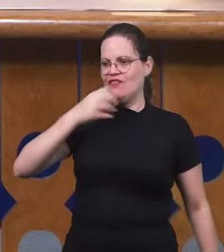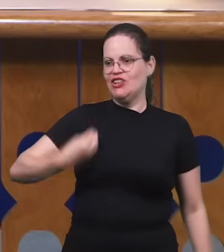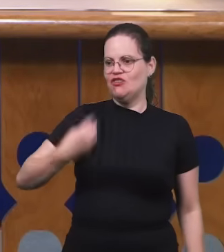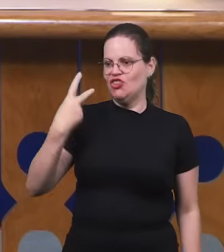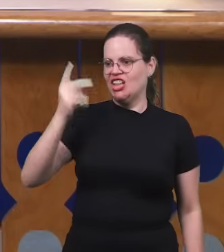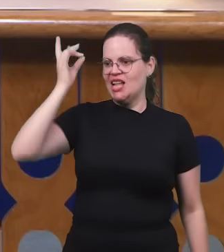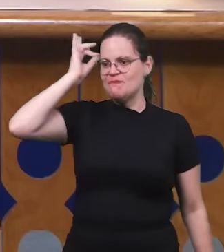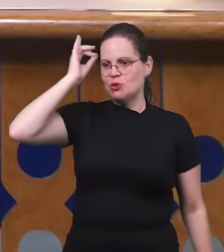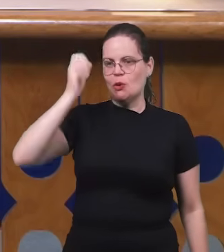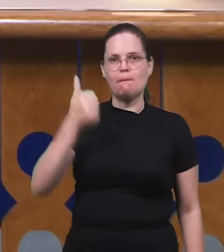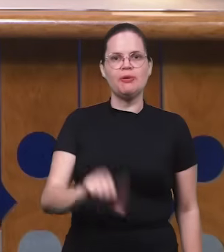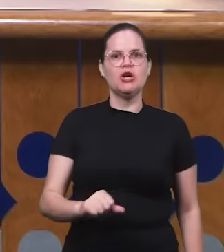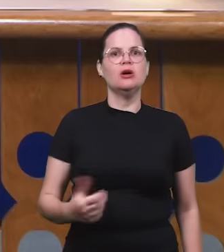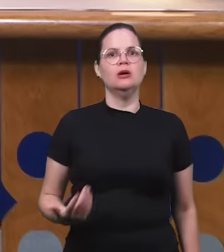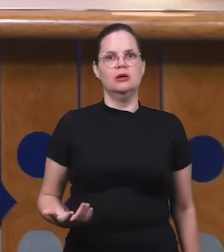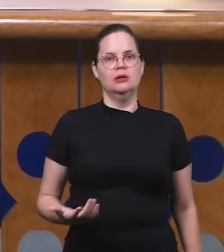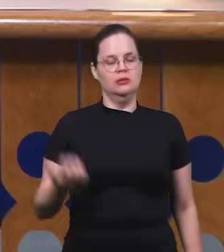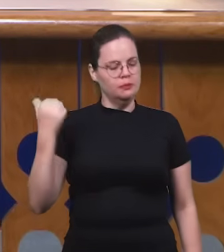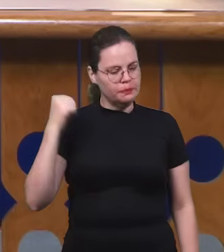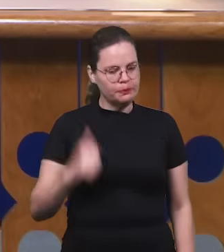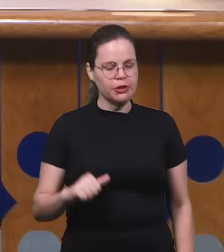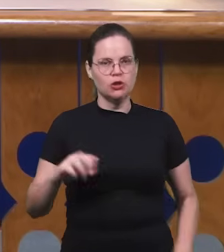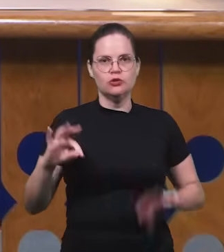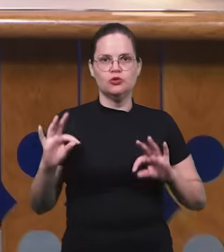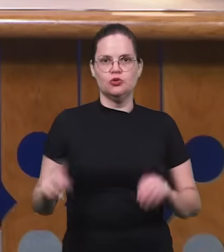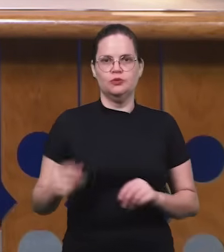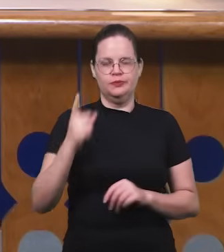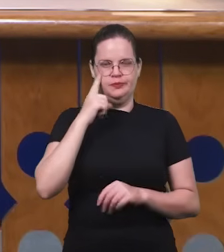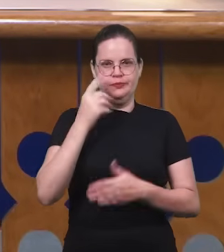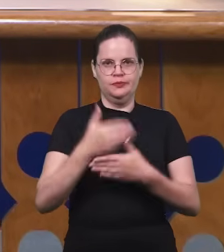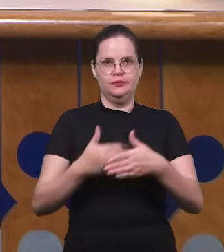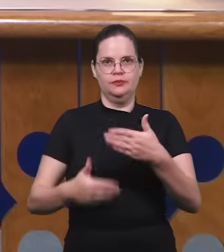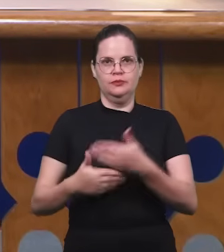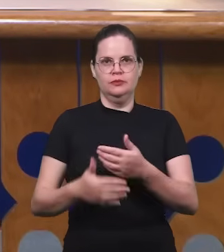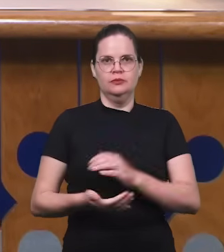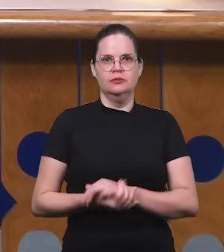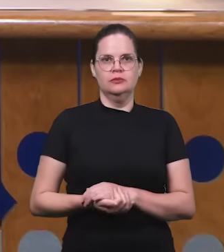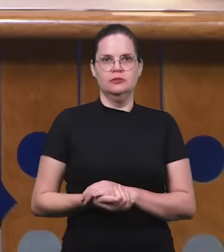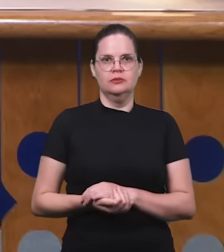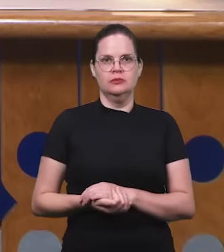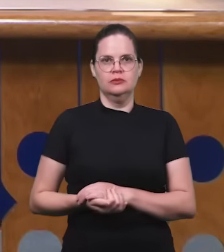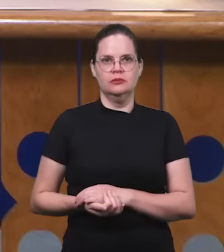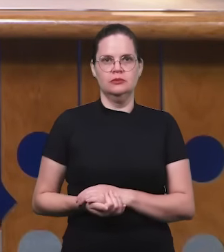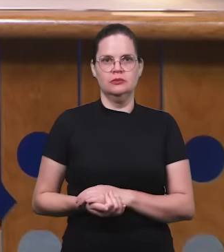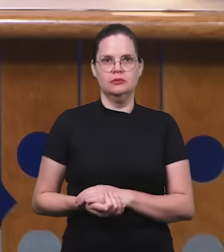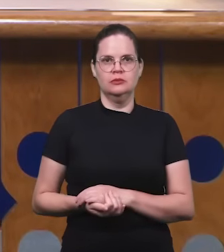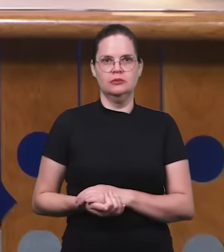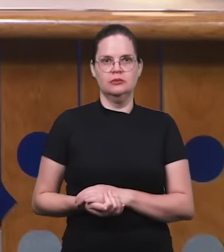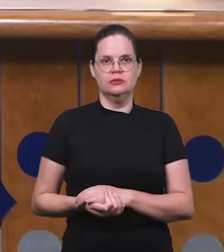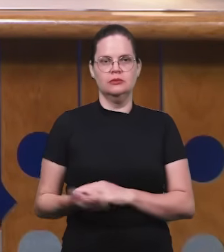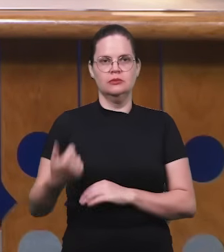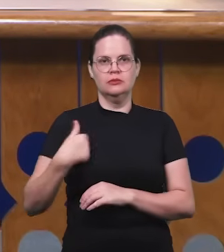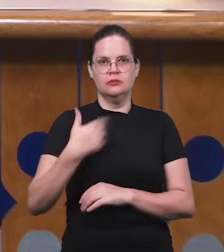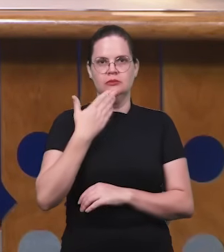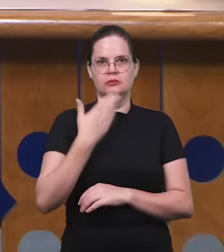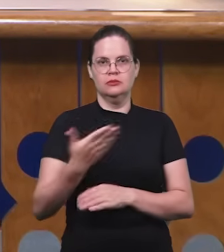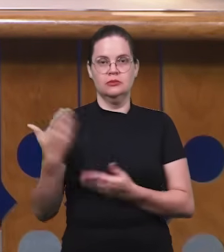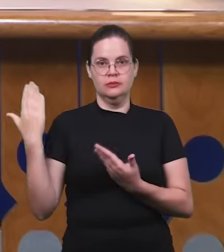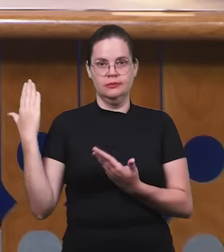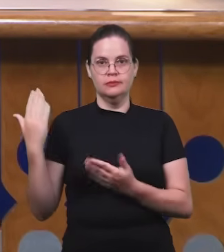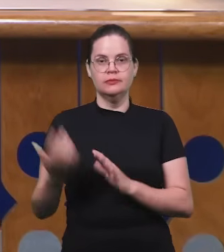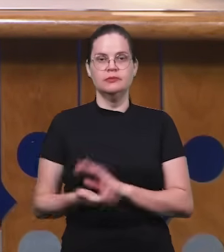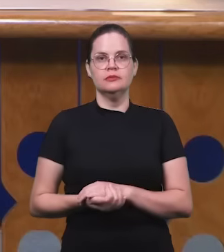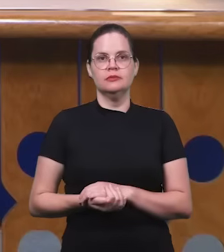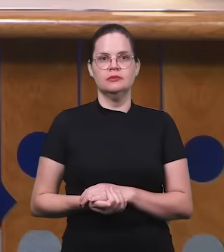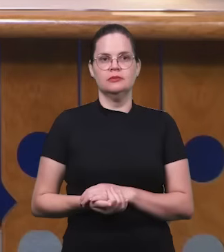todas. E no slide 3, que está em seguida, vou pedir para colocar aqui também, para a nossa